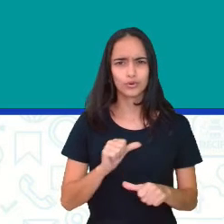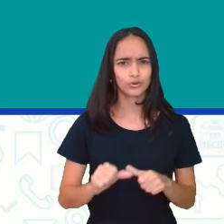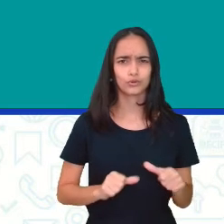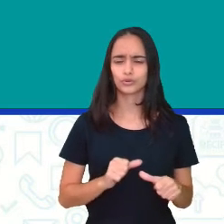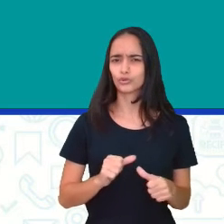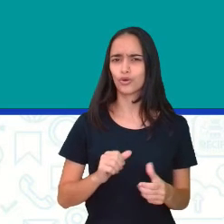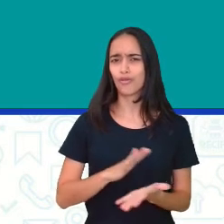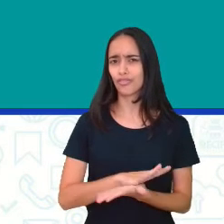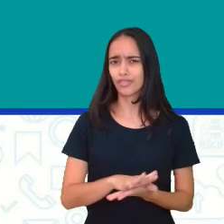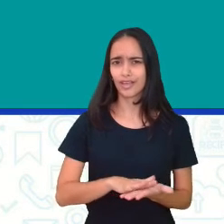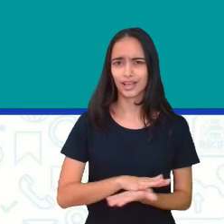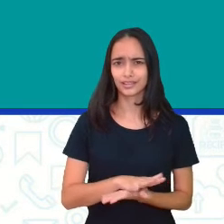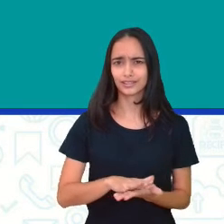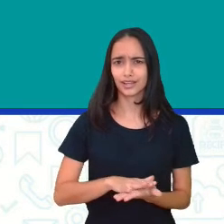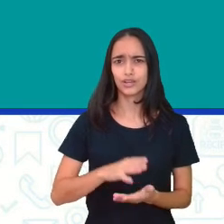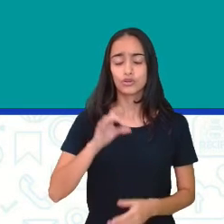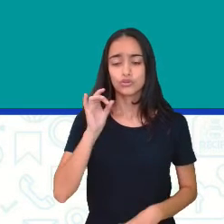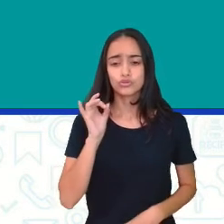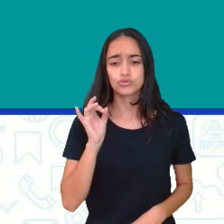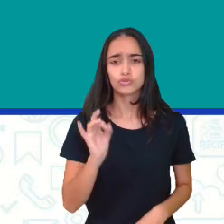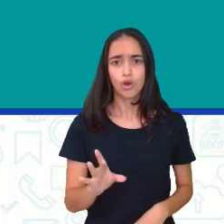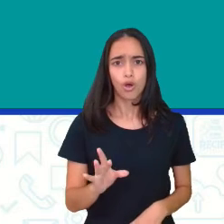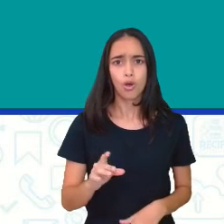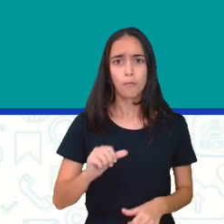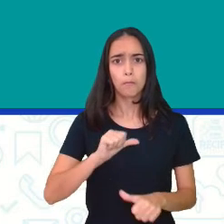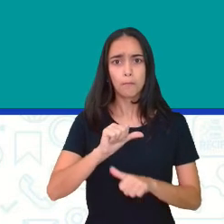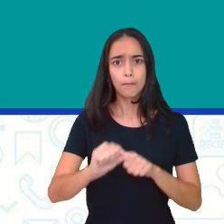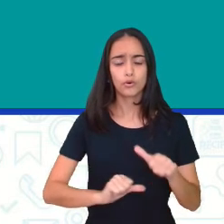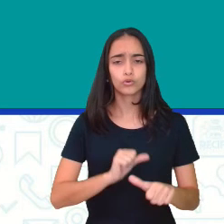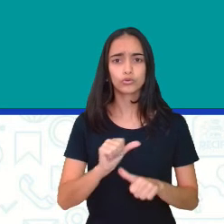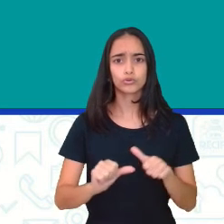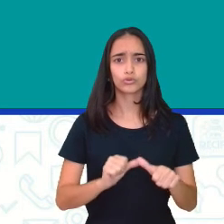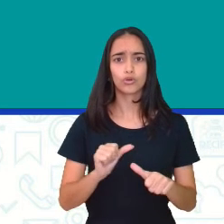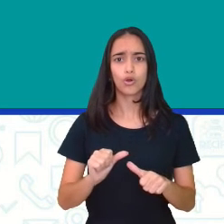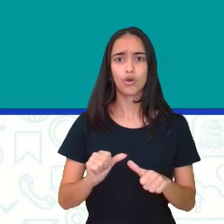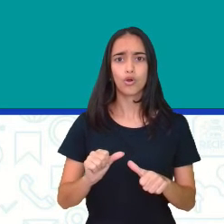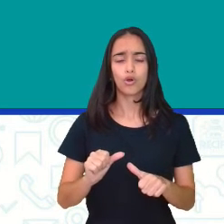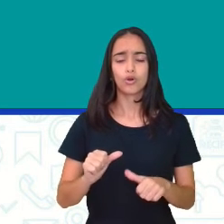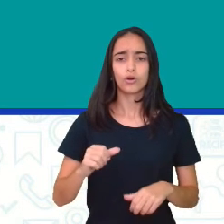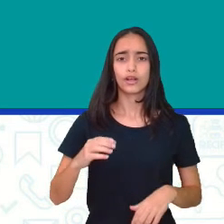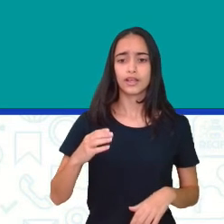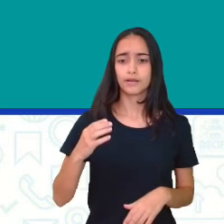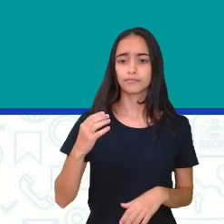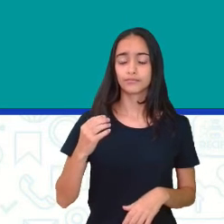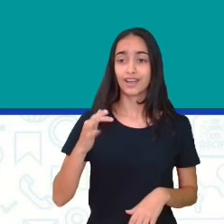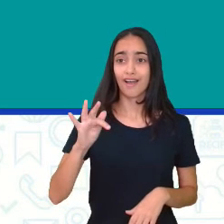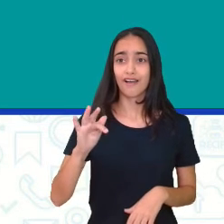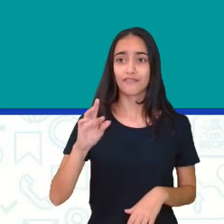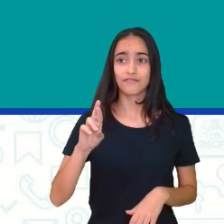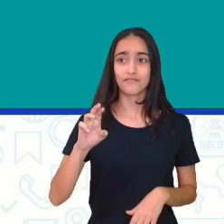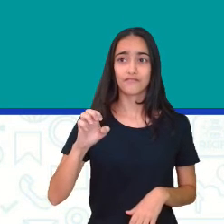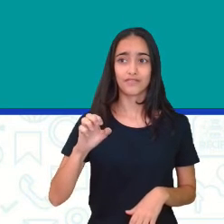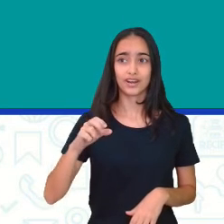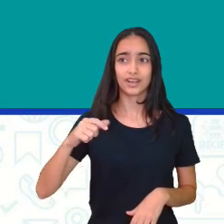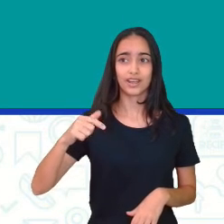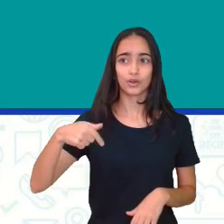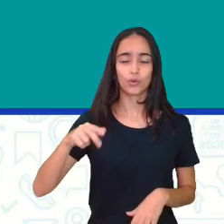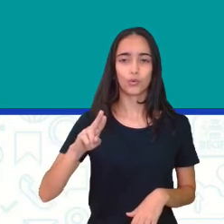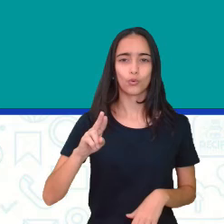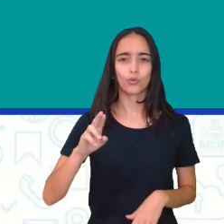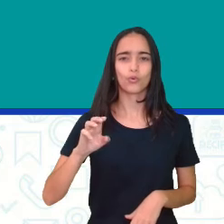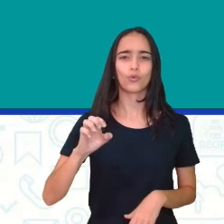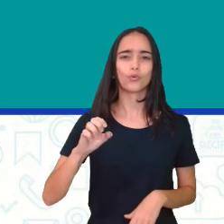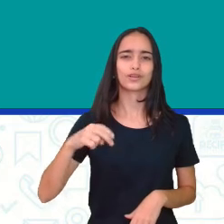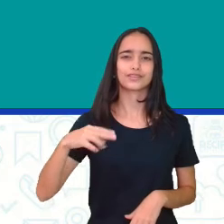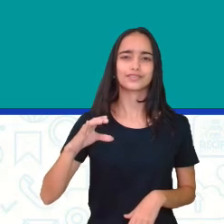intensidade. Eu estou simplesmente alterando a frequência, que é a quantidade de vezes que eu faço essa